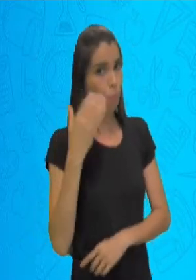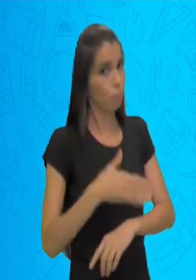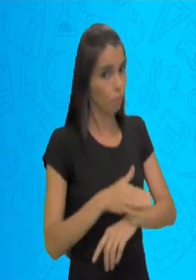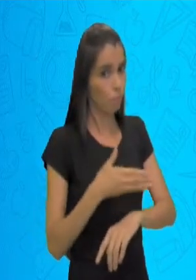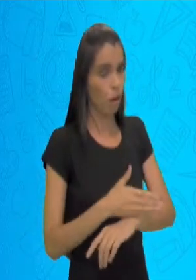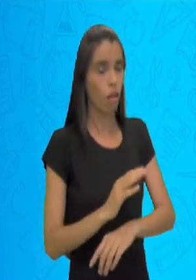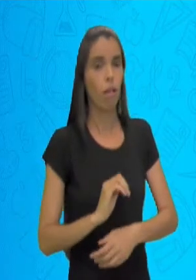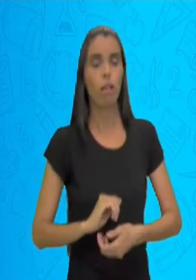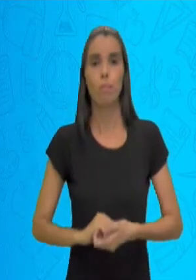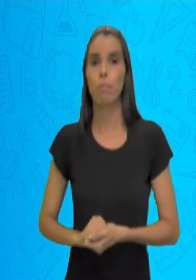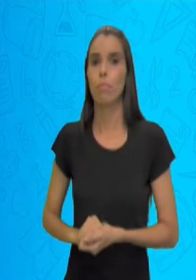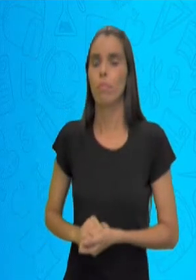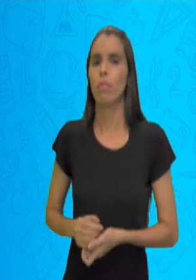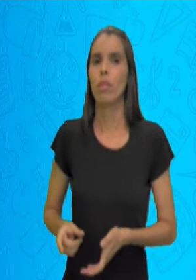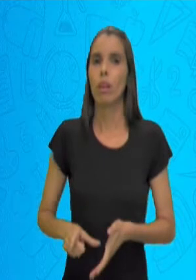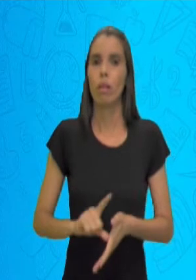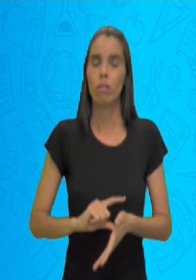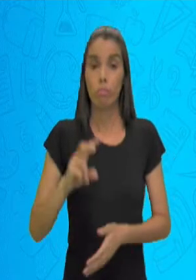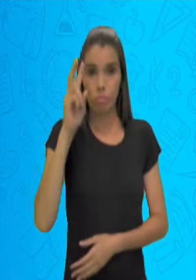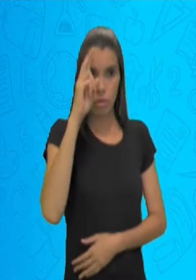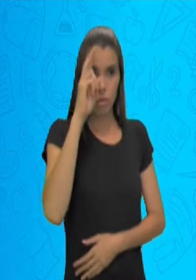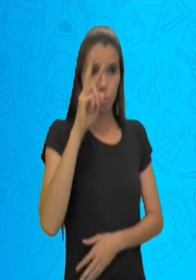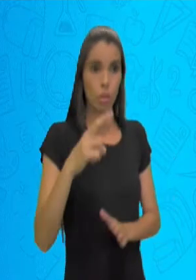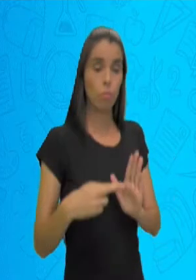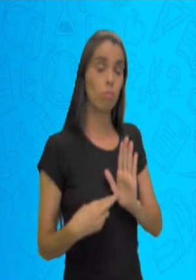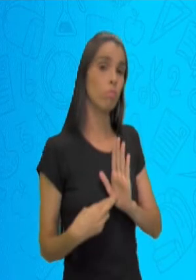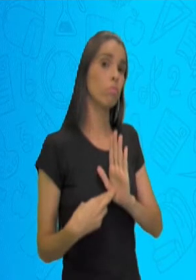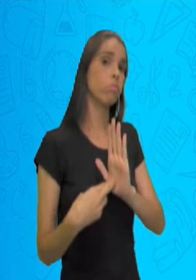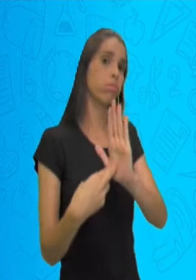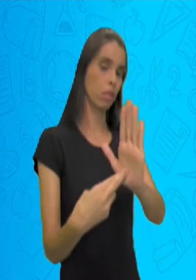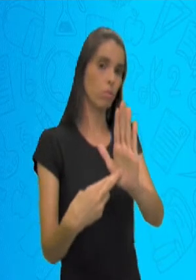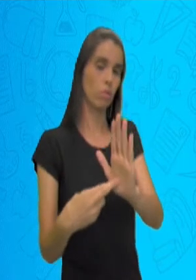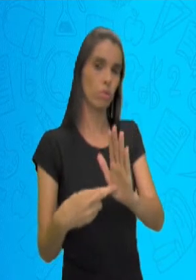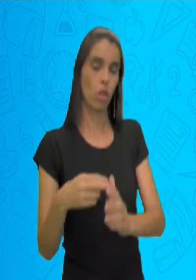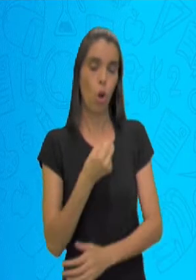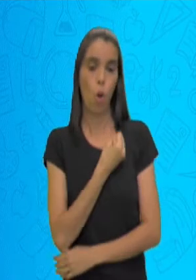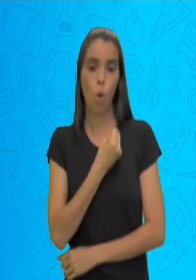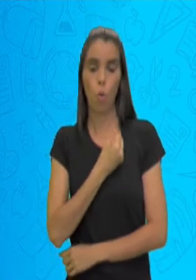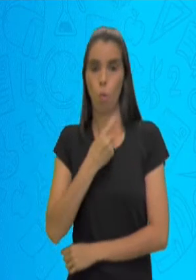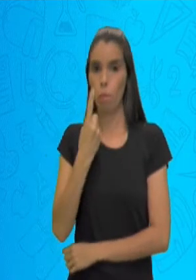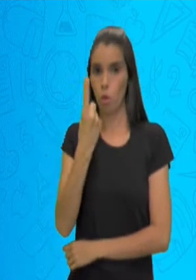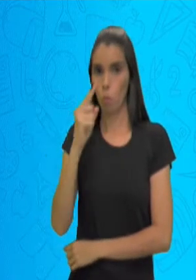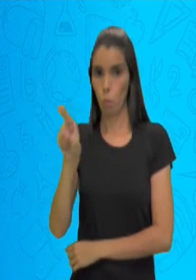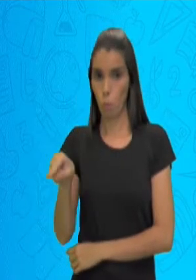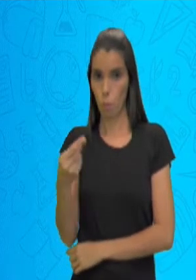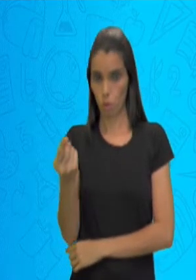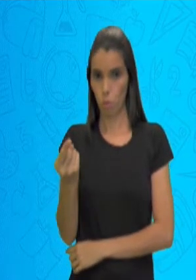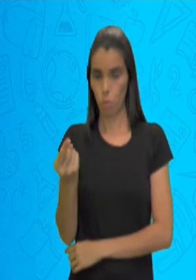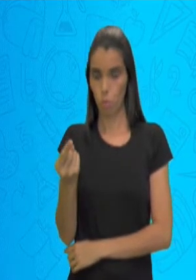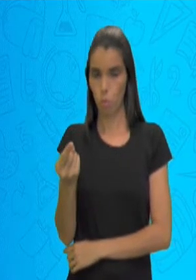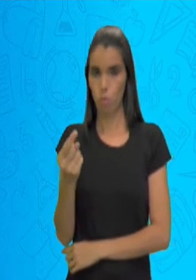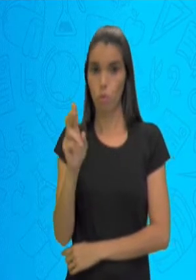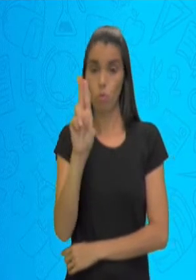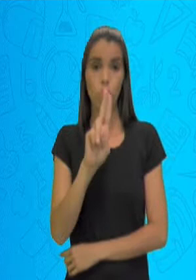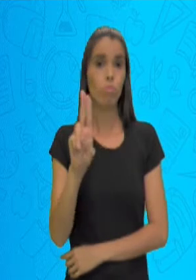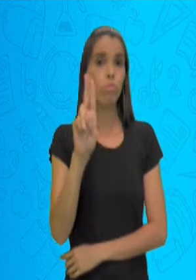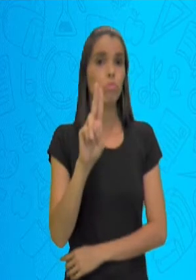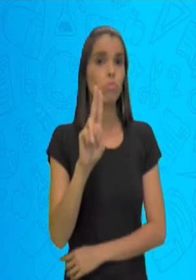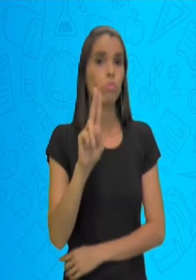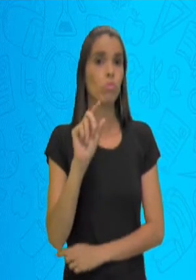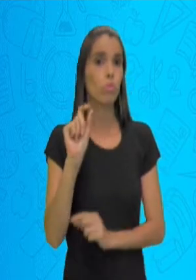vocês que para representar o número 1000, que foi a nossa soma que fizemos, nós